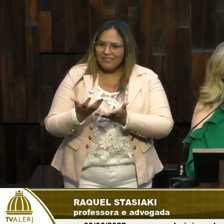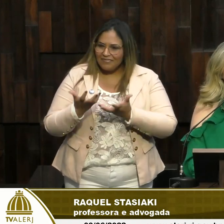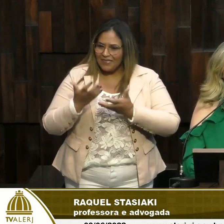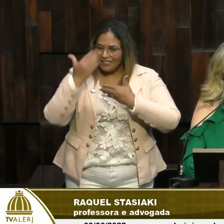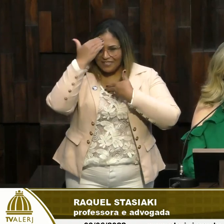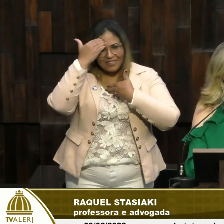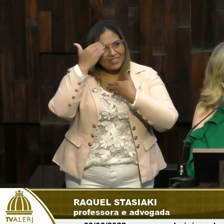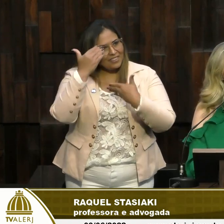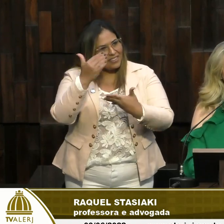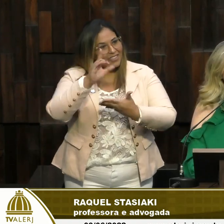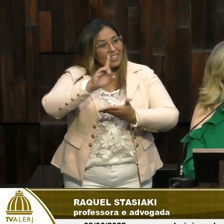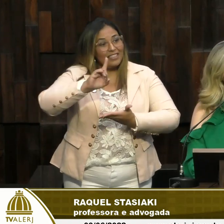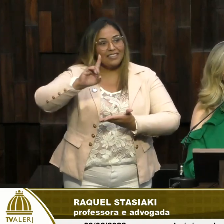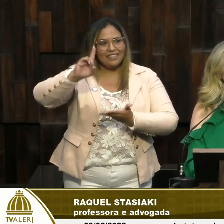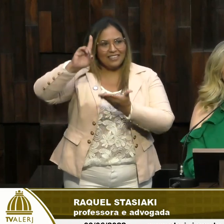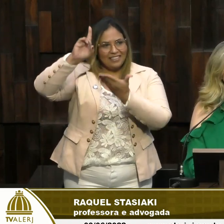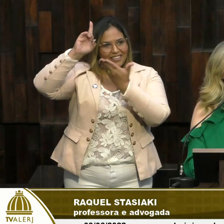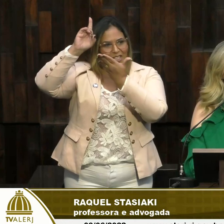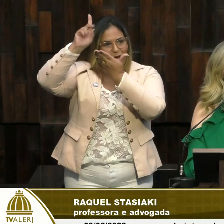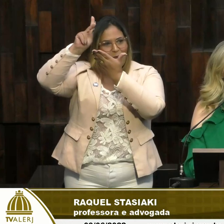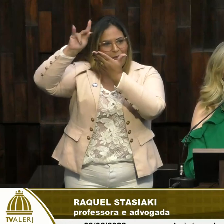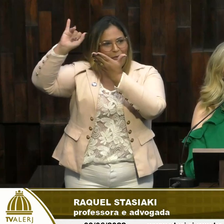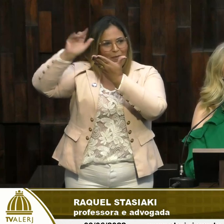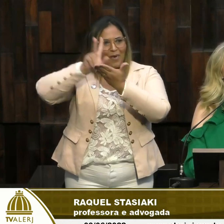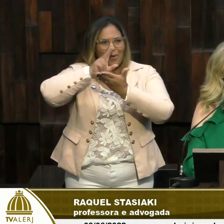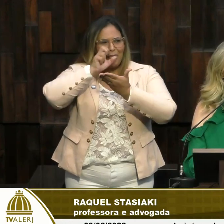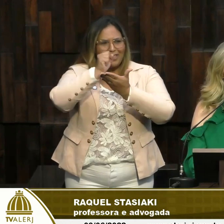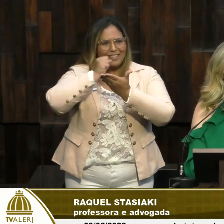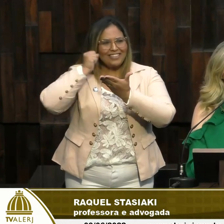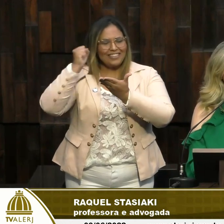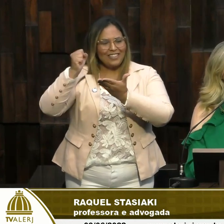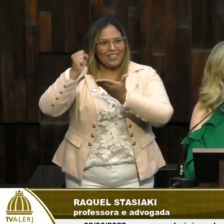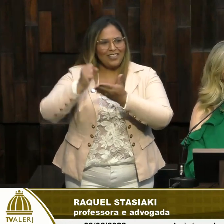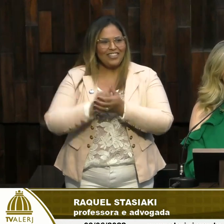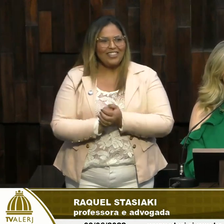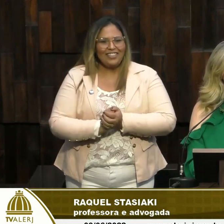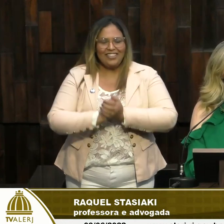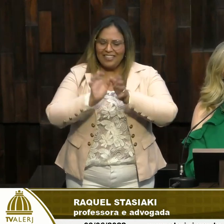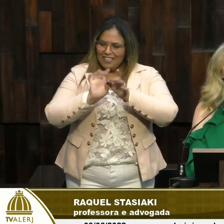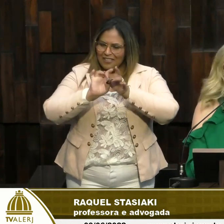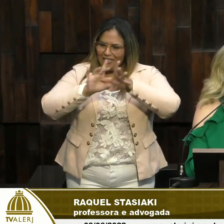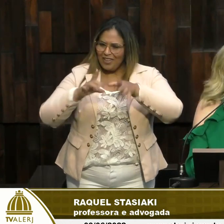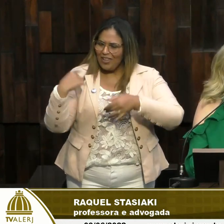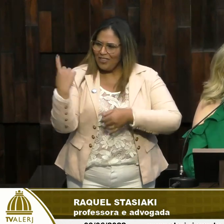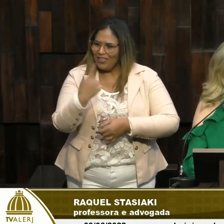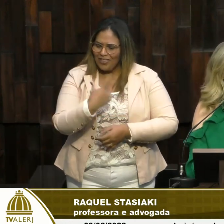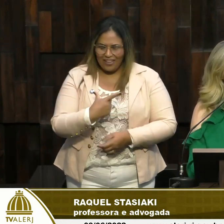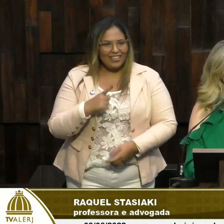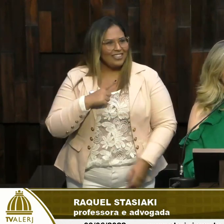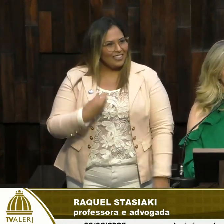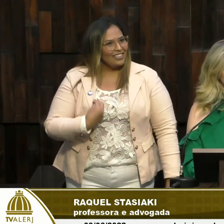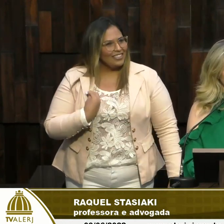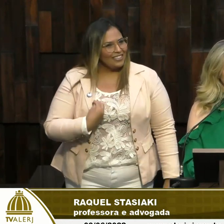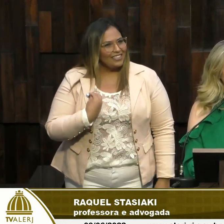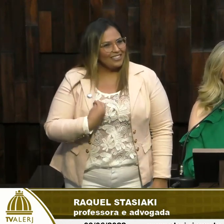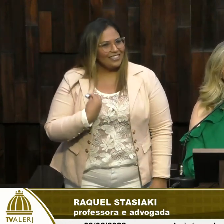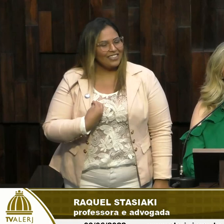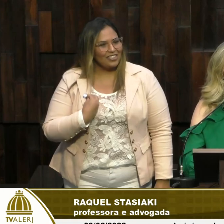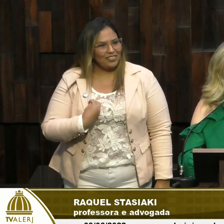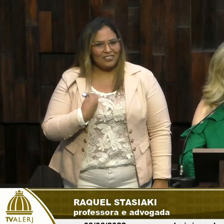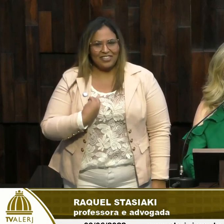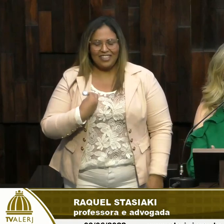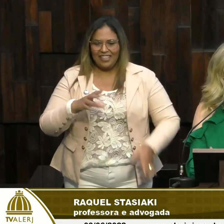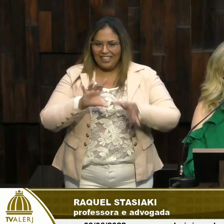agradecer a Deus, nosso Pai Todo-Poderoso, que permite nossa existência, abre nossos